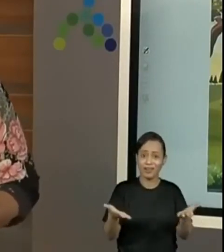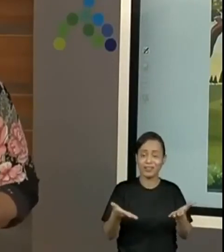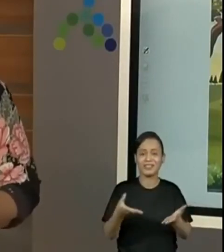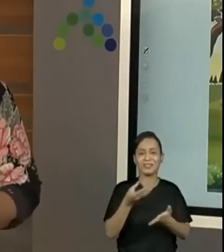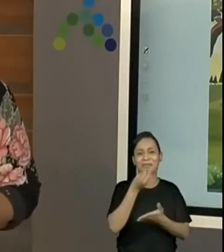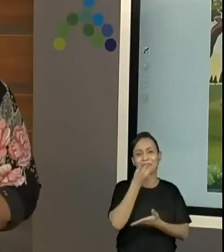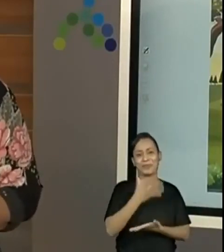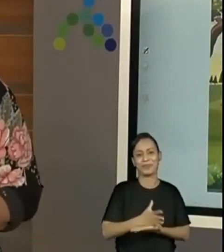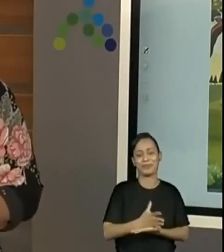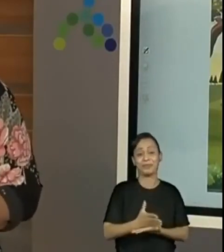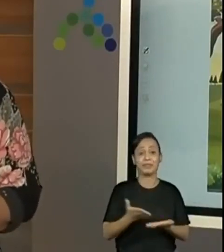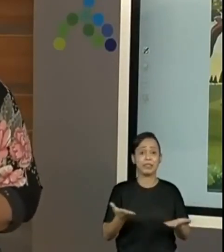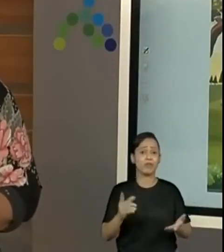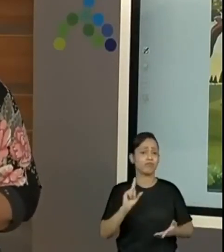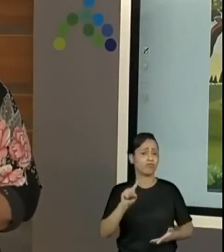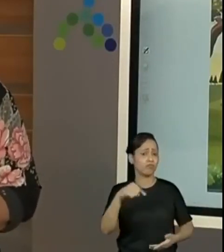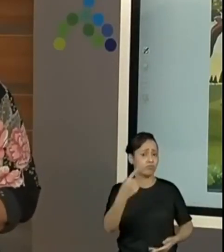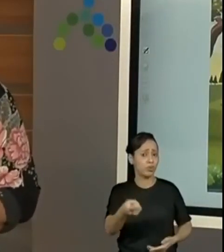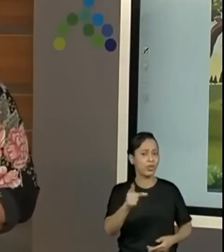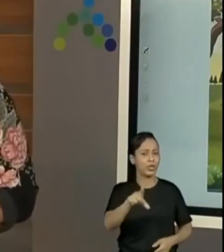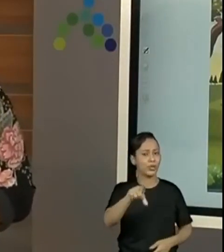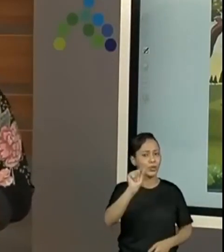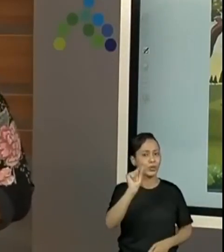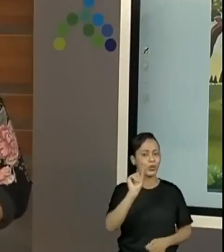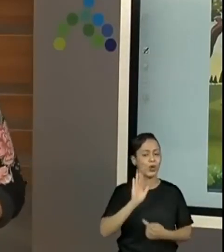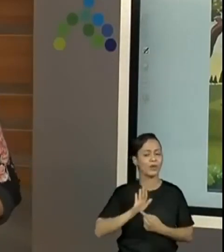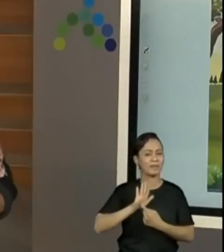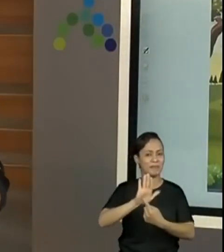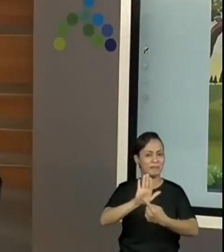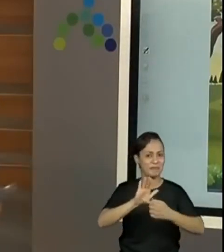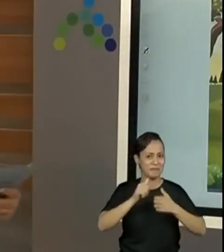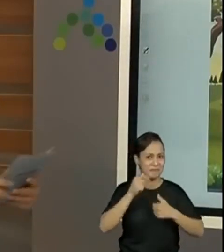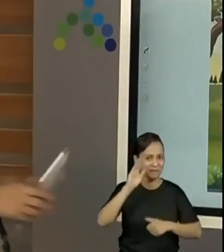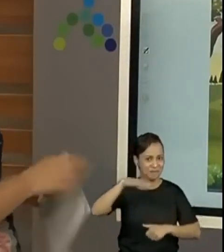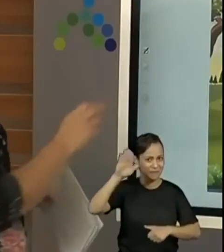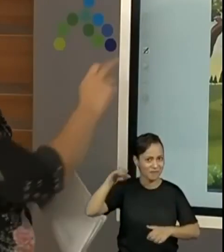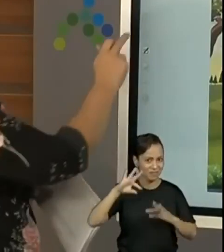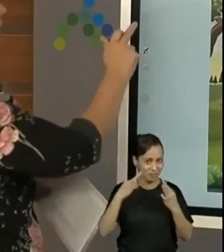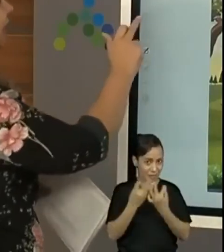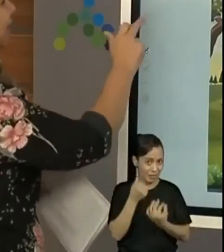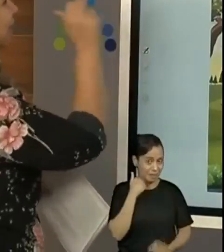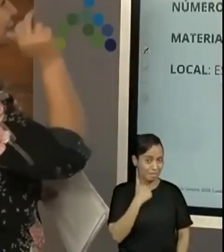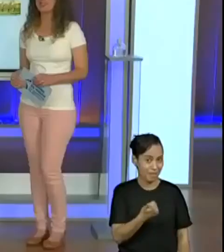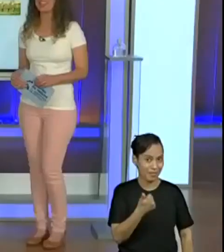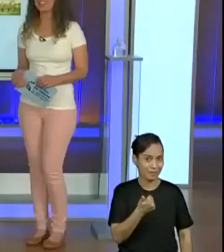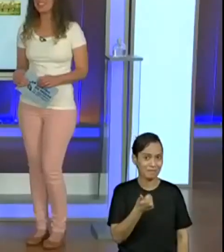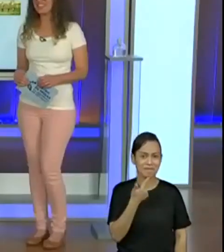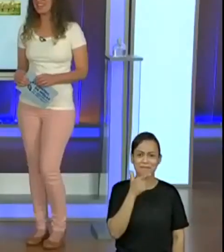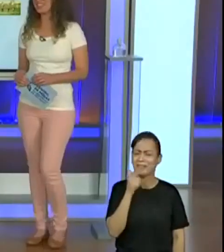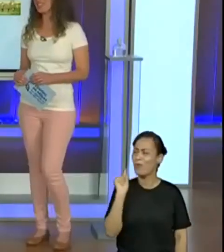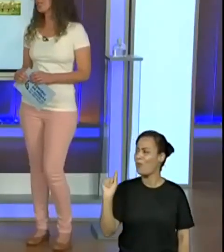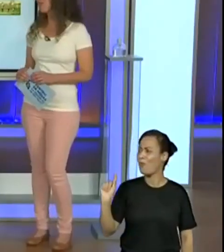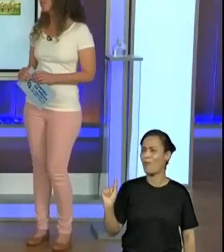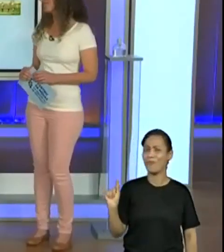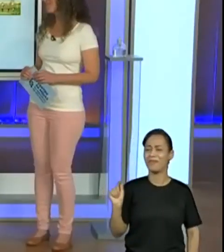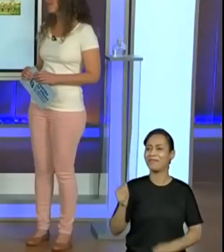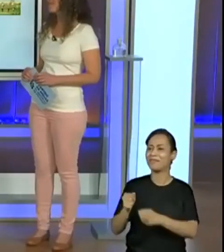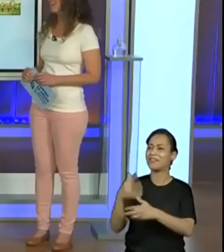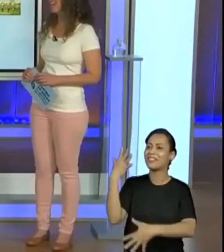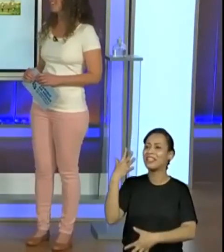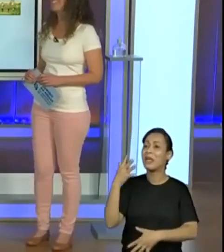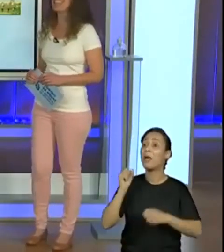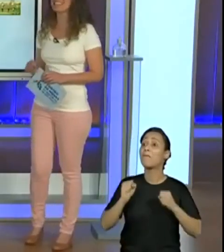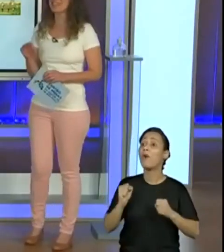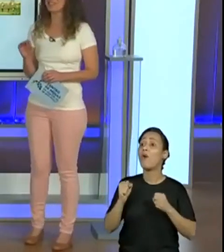oportunidade. E depois você vai escolher uma para apresentar para um amigo, tá bom? Sim. Vamos lá? Você está rindo por quê, professora? Porque eles Kelly? Disseram que a gente pode usar